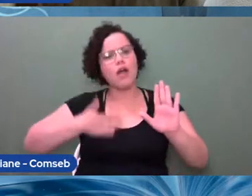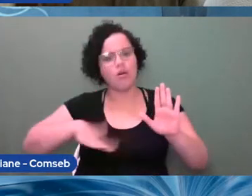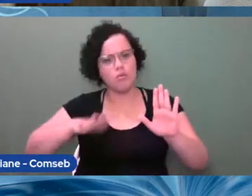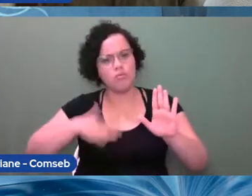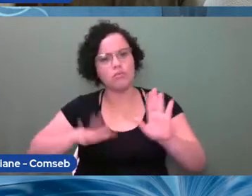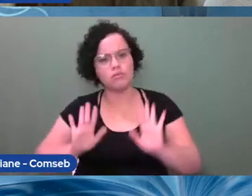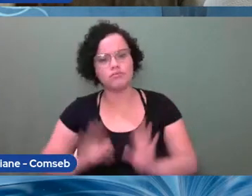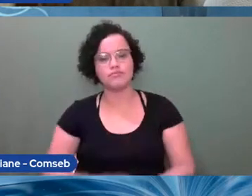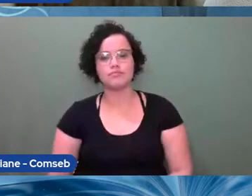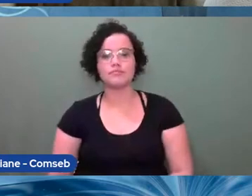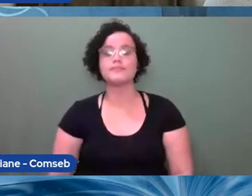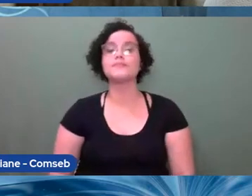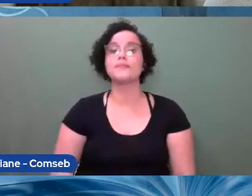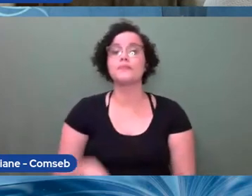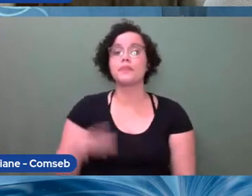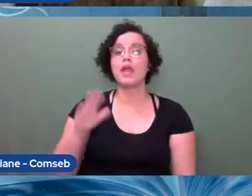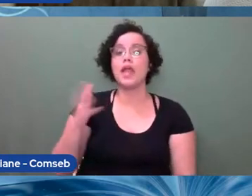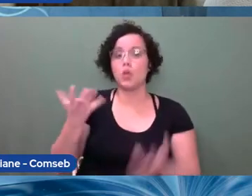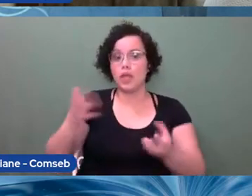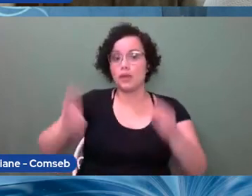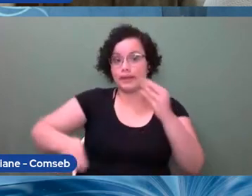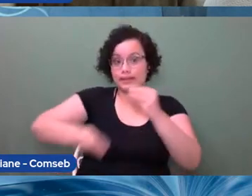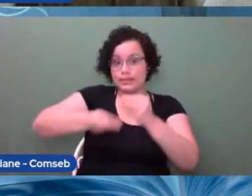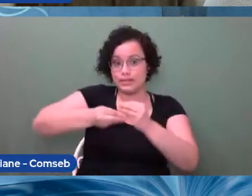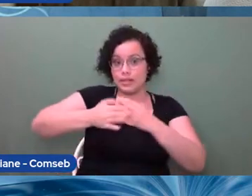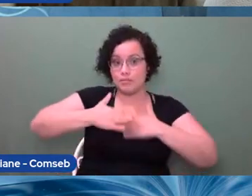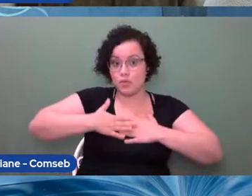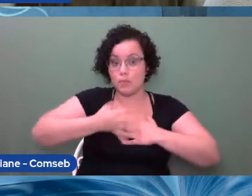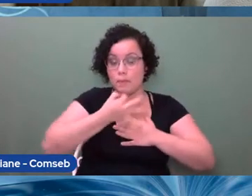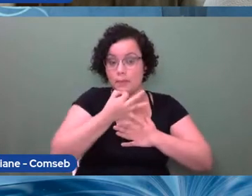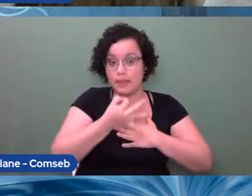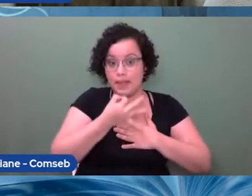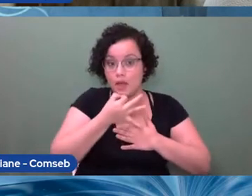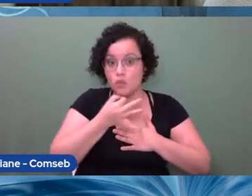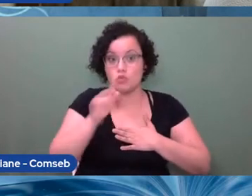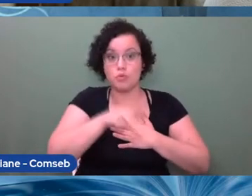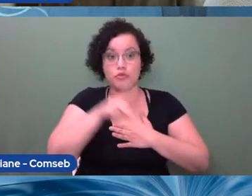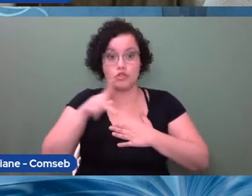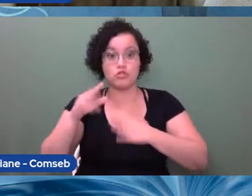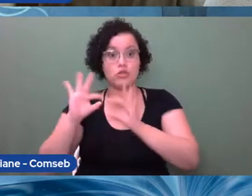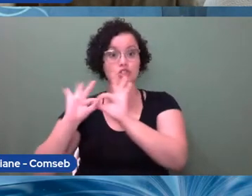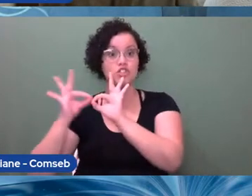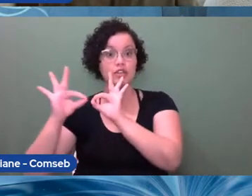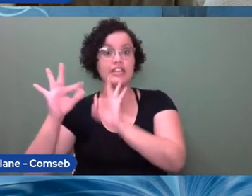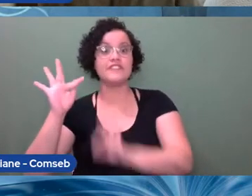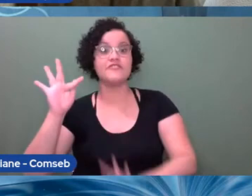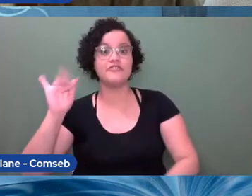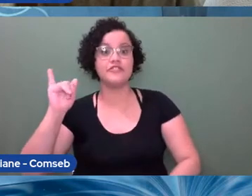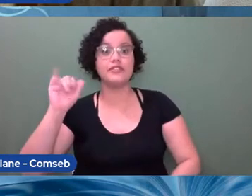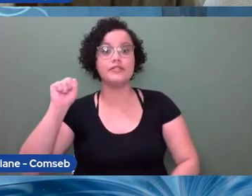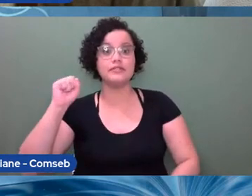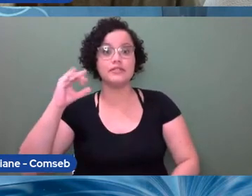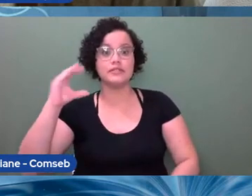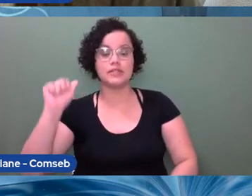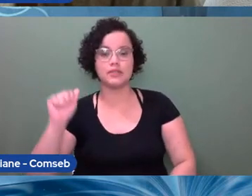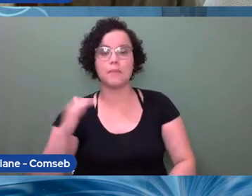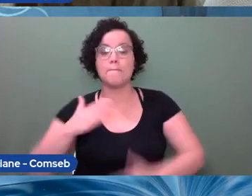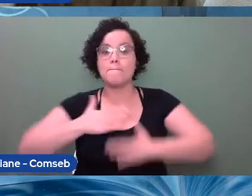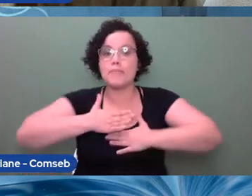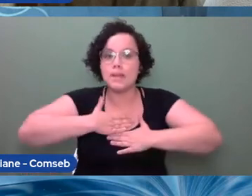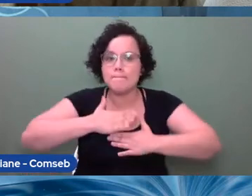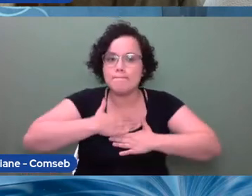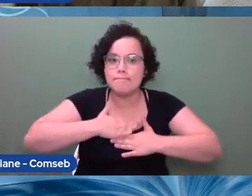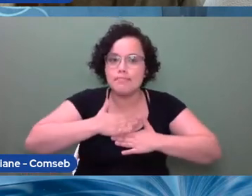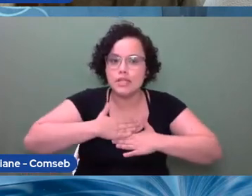acrescentar aqui, né, a minha opinião de físico. Para mim, a primeira parte do Livro dos Espíritos é